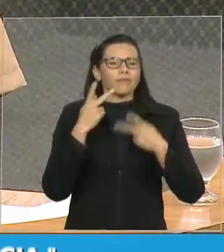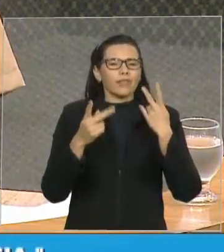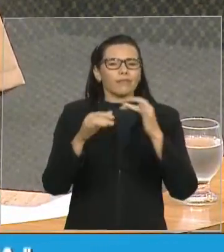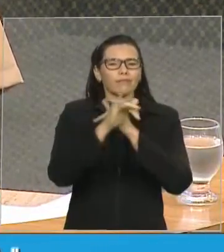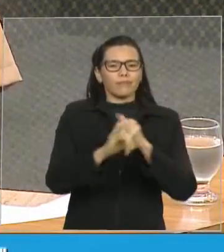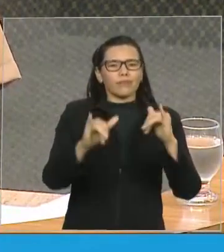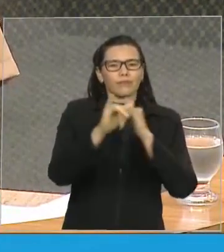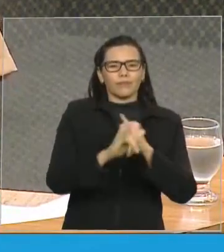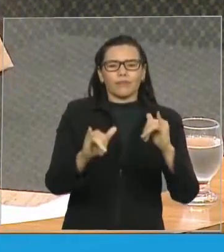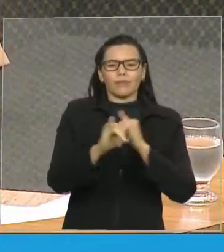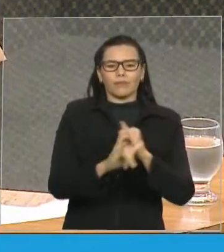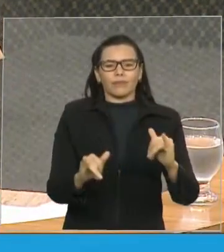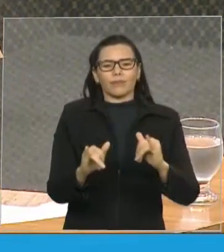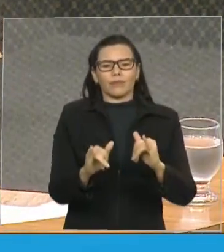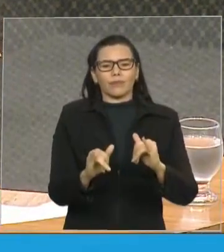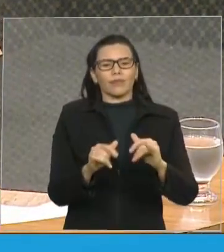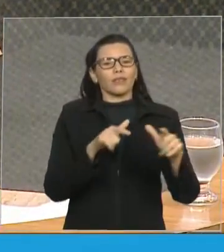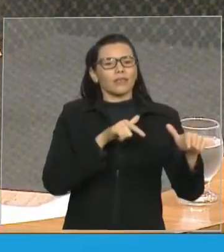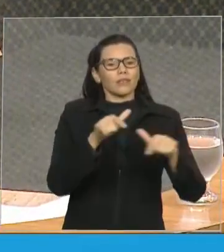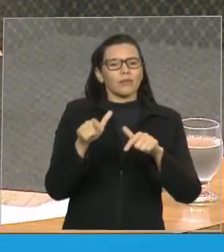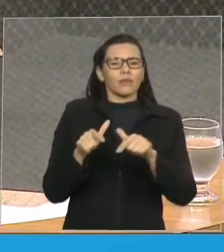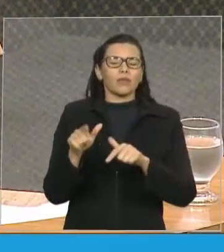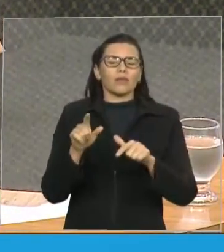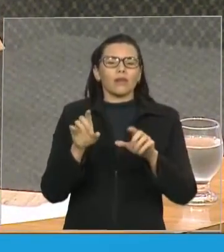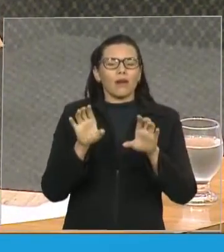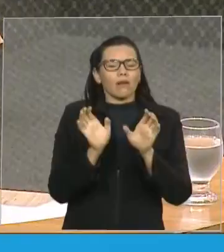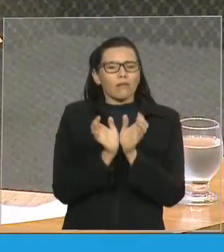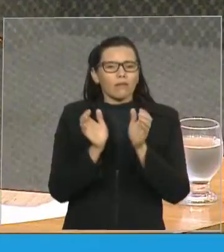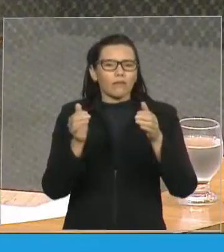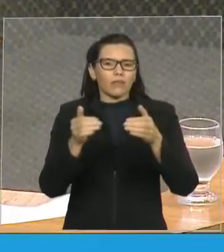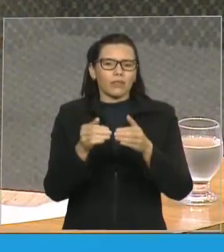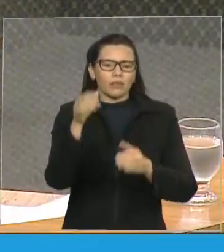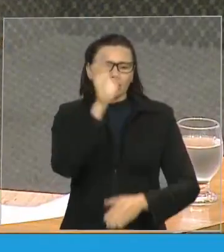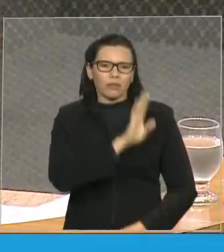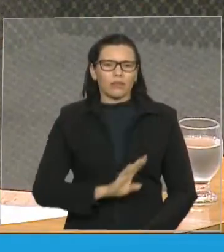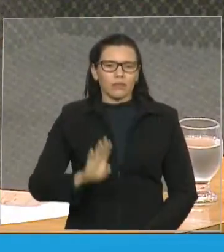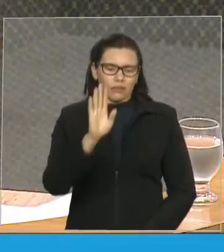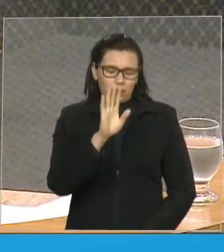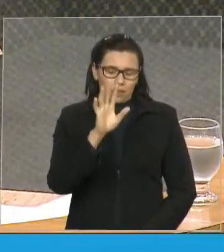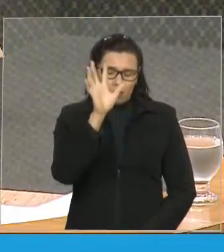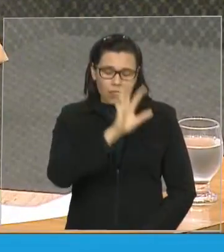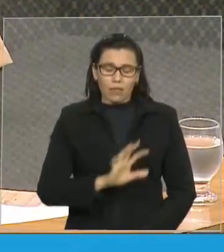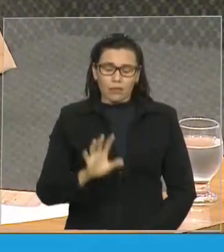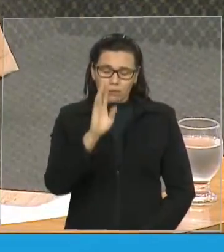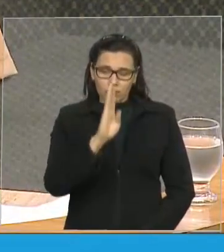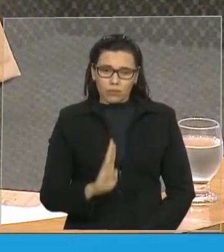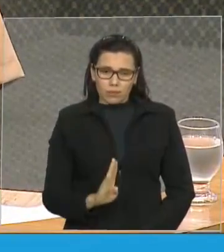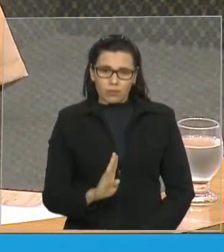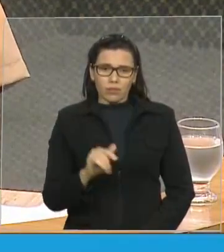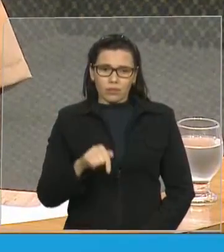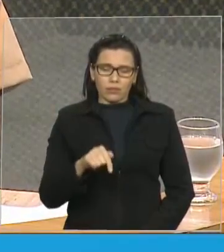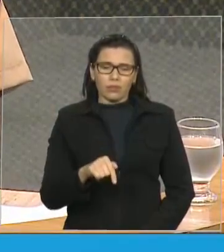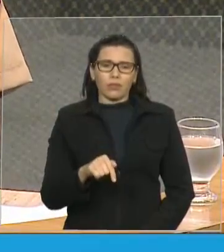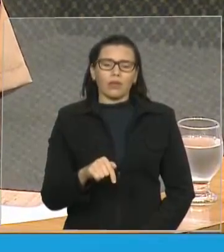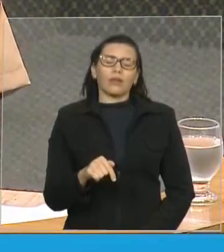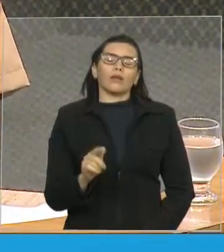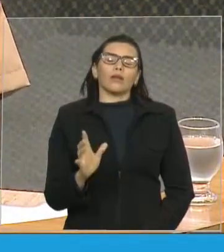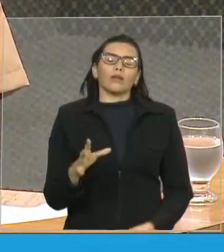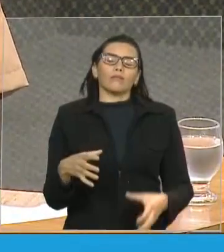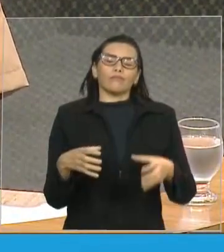pela Conferência Nacional dos Bispos do Brasil. Desde 1963, a campanha